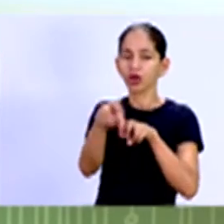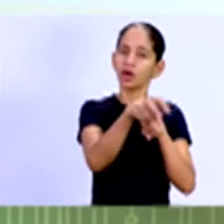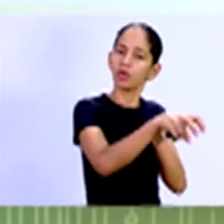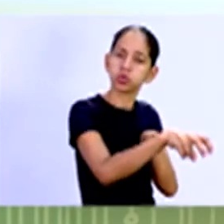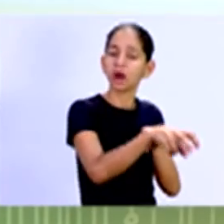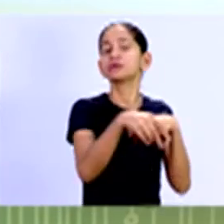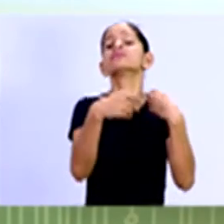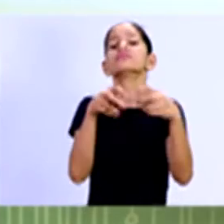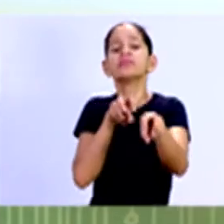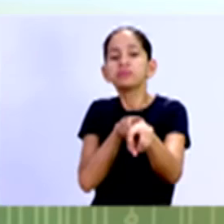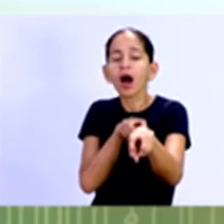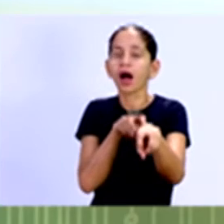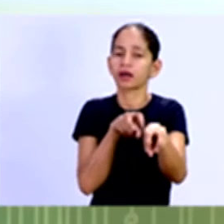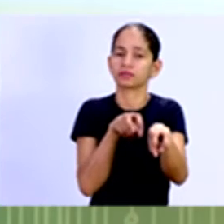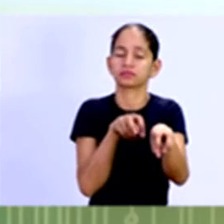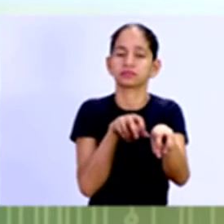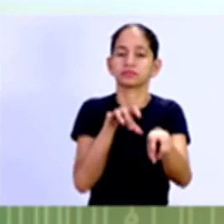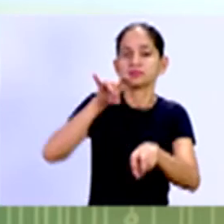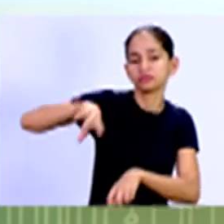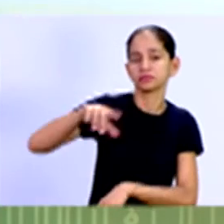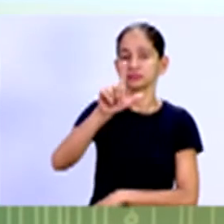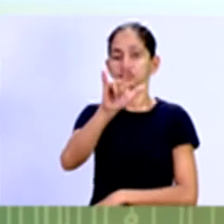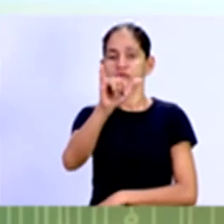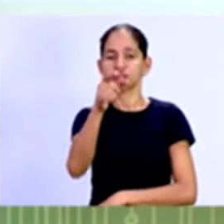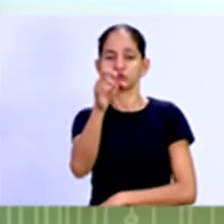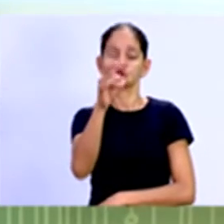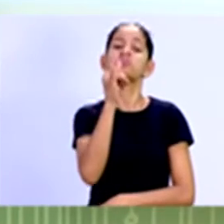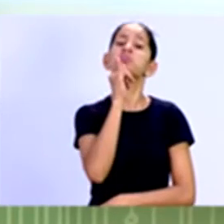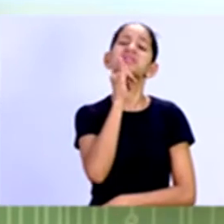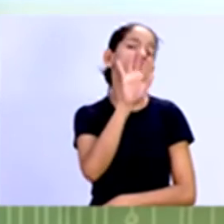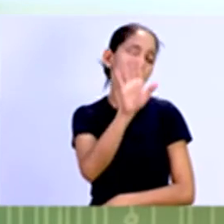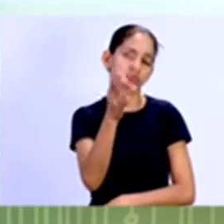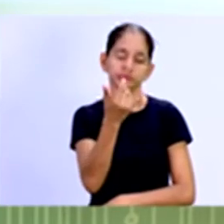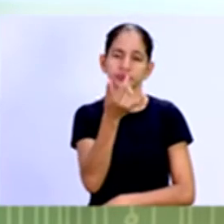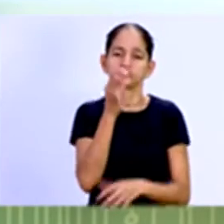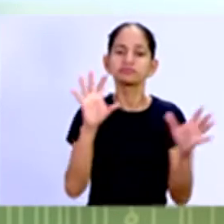janela, né? O exemplo do lixo que eles deram. Como se